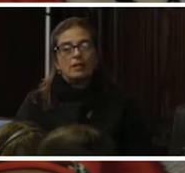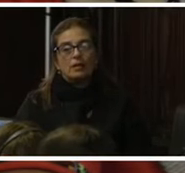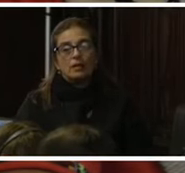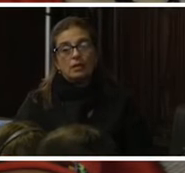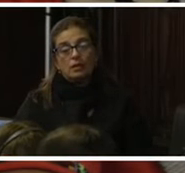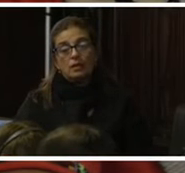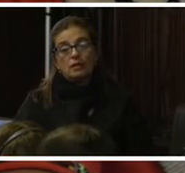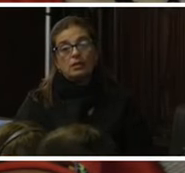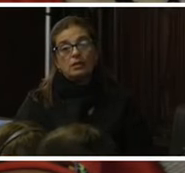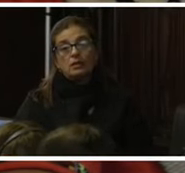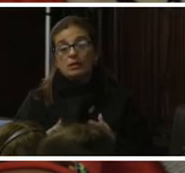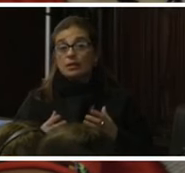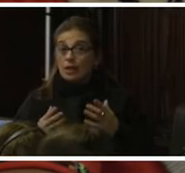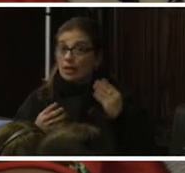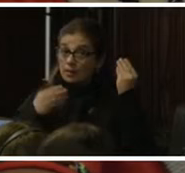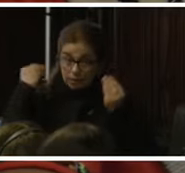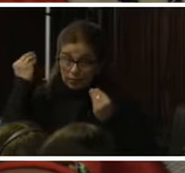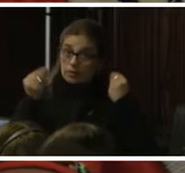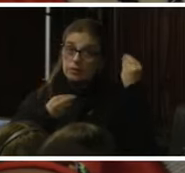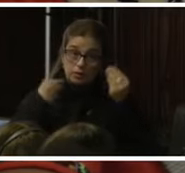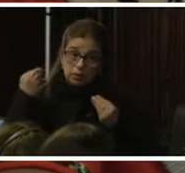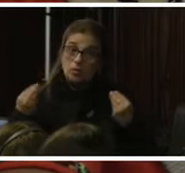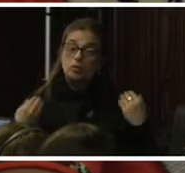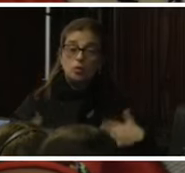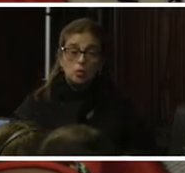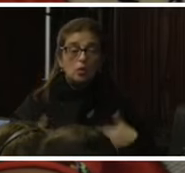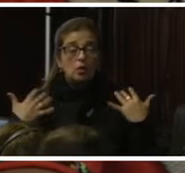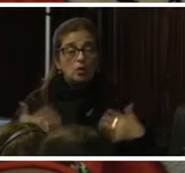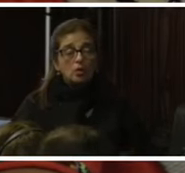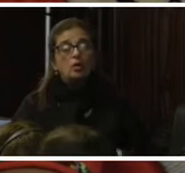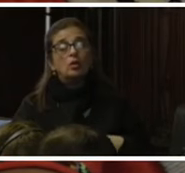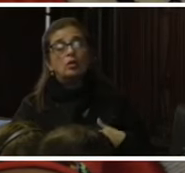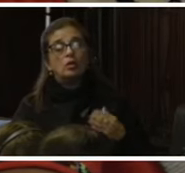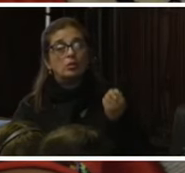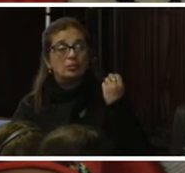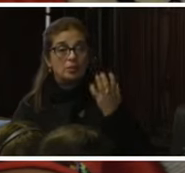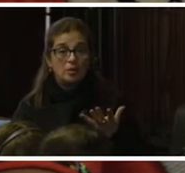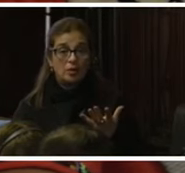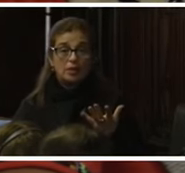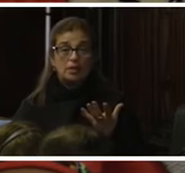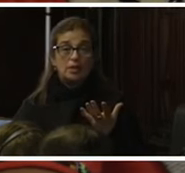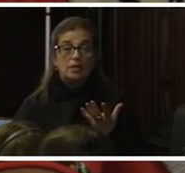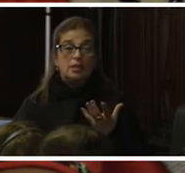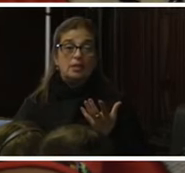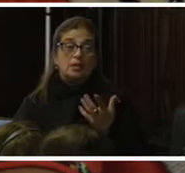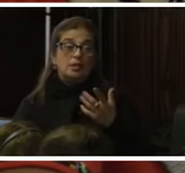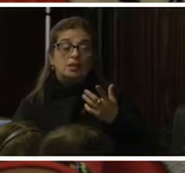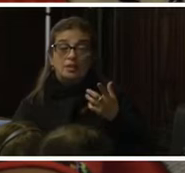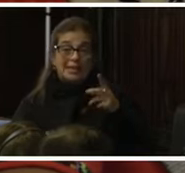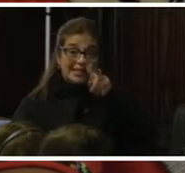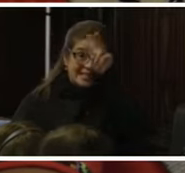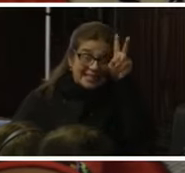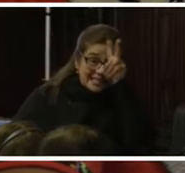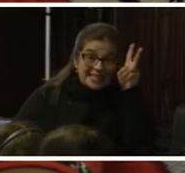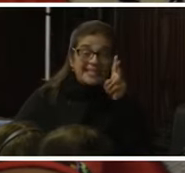é muito preocupado porque nós nós indígena agora